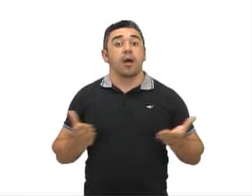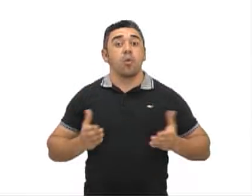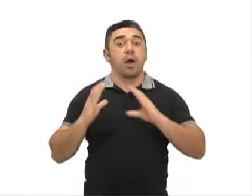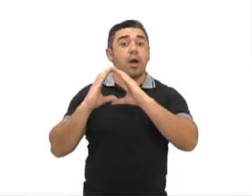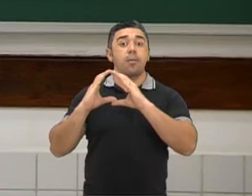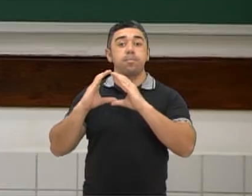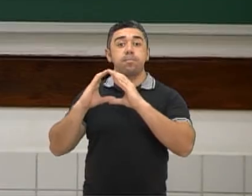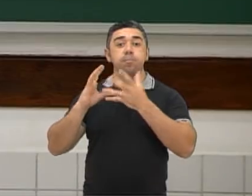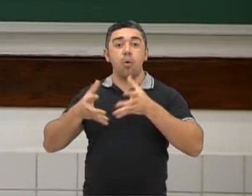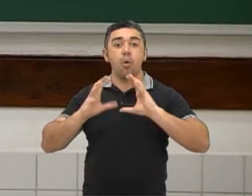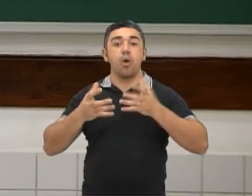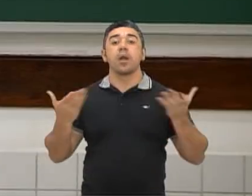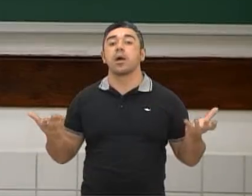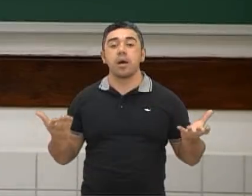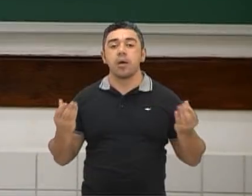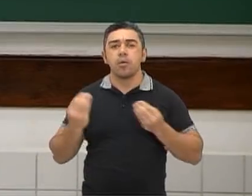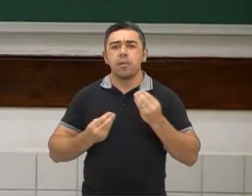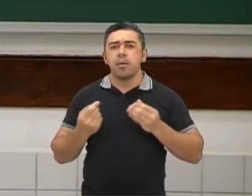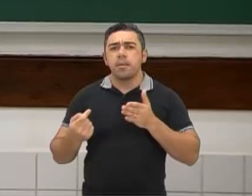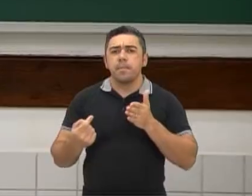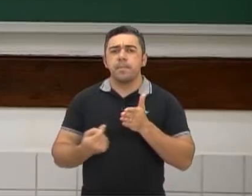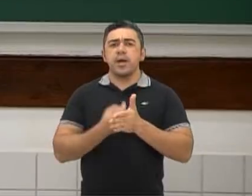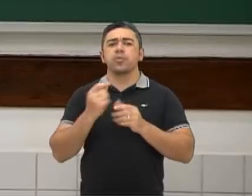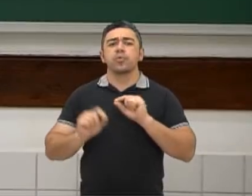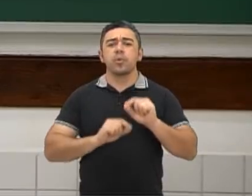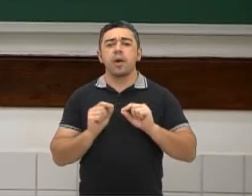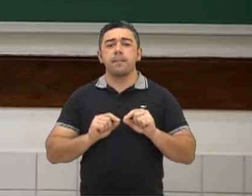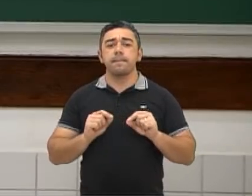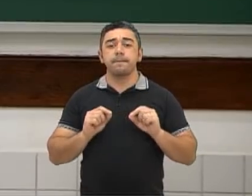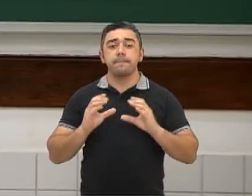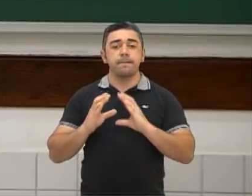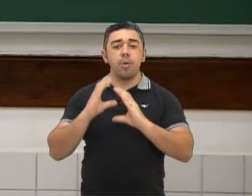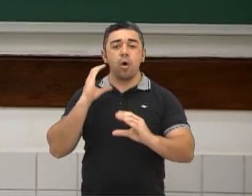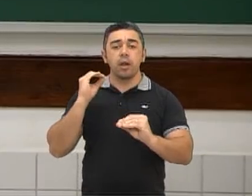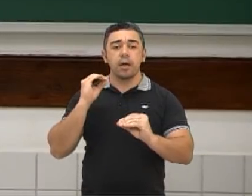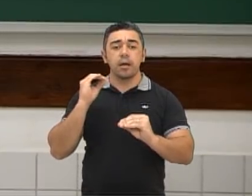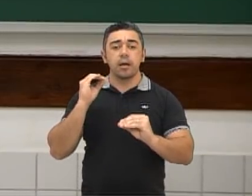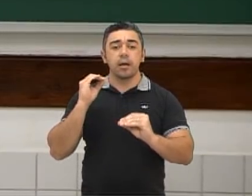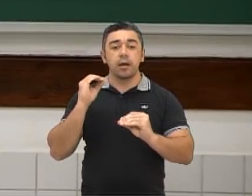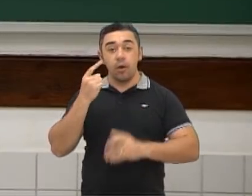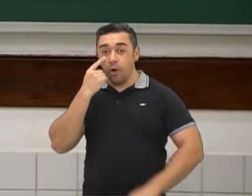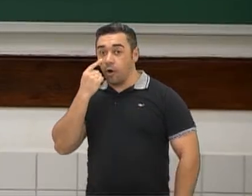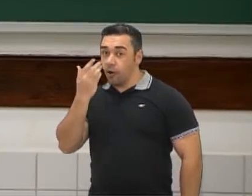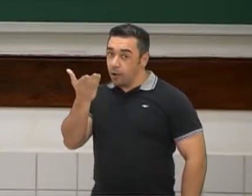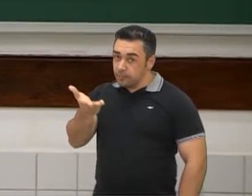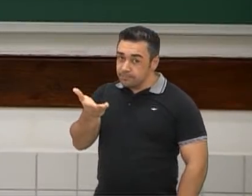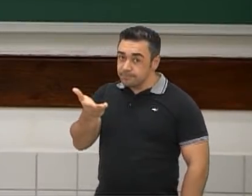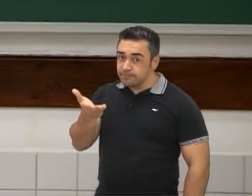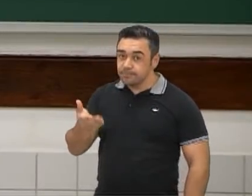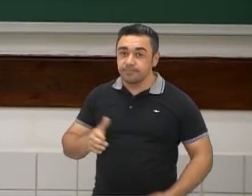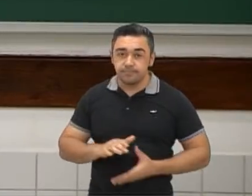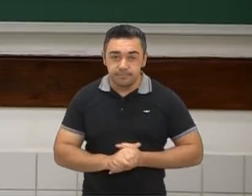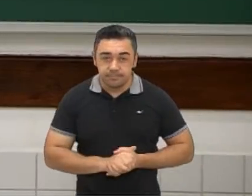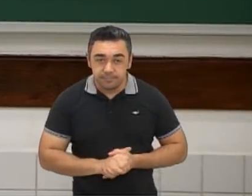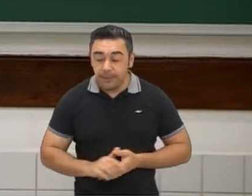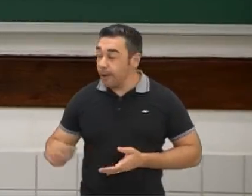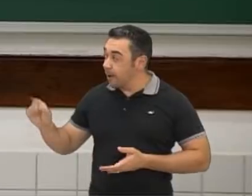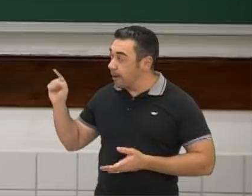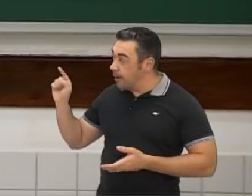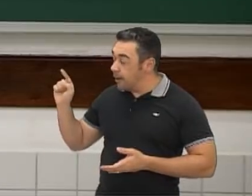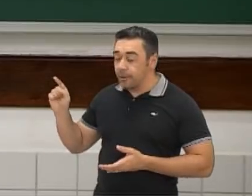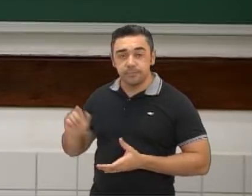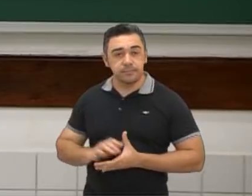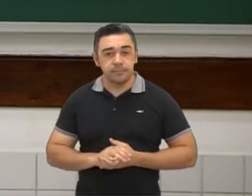bola, né? Sempre há uma pergunta com relação à bola. Olha ela aqui. Esta é